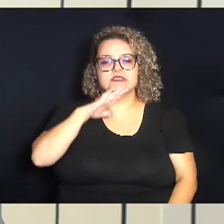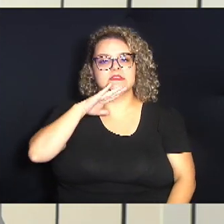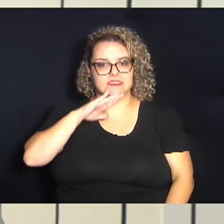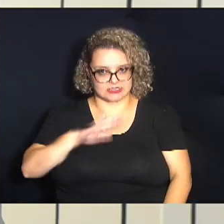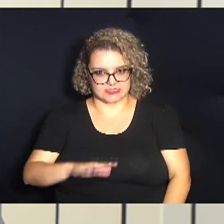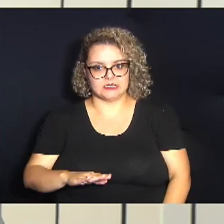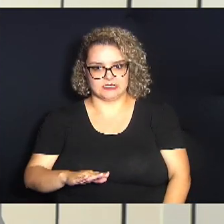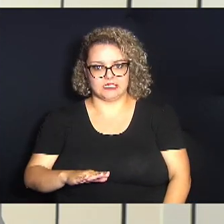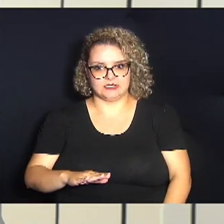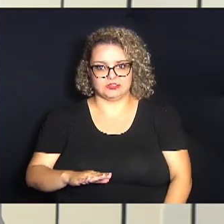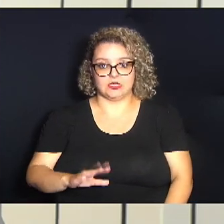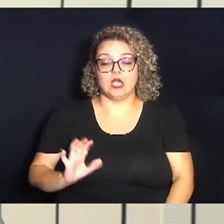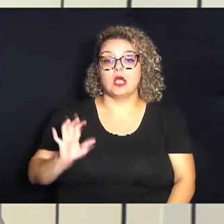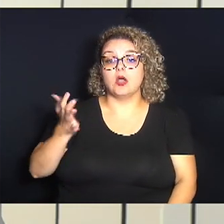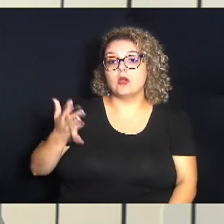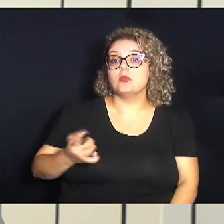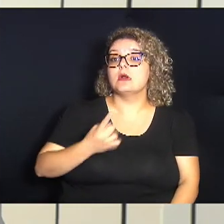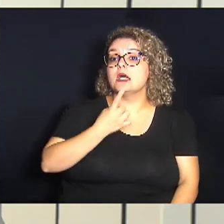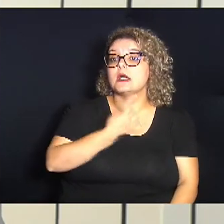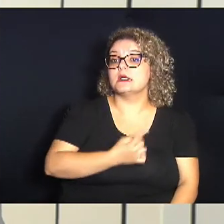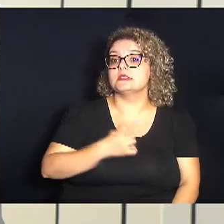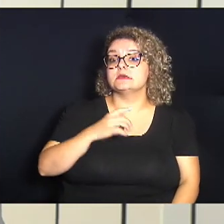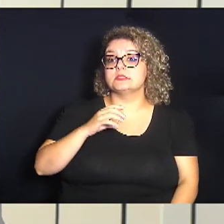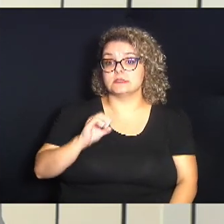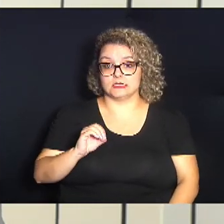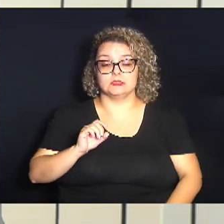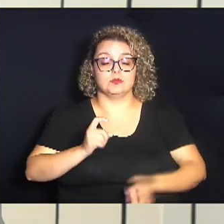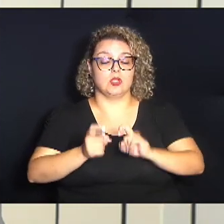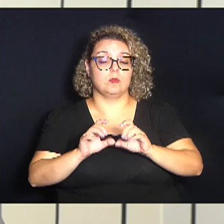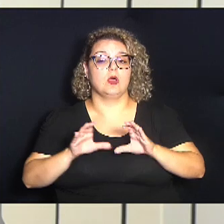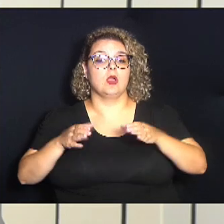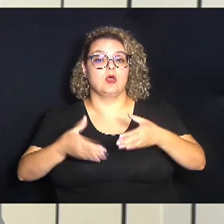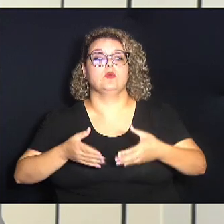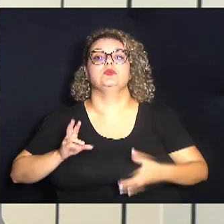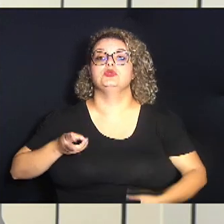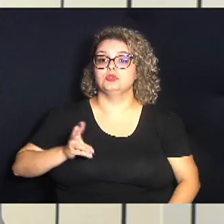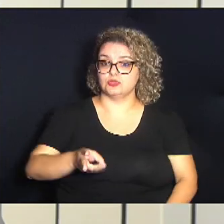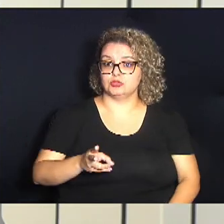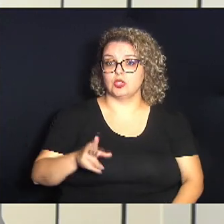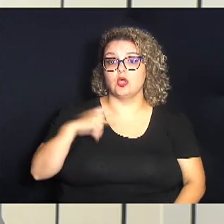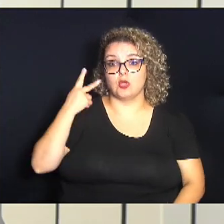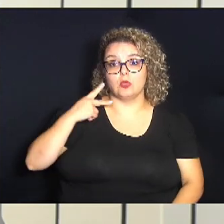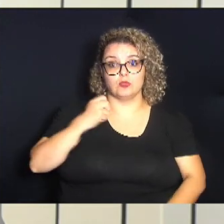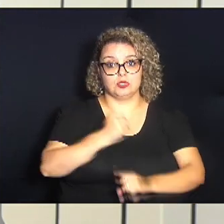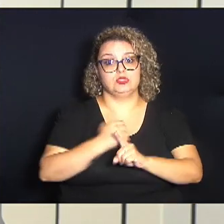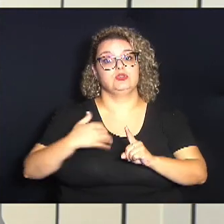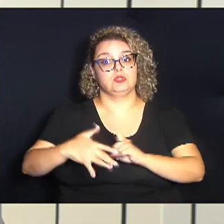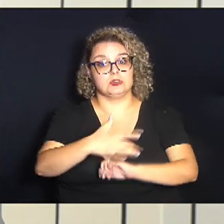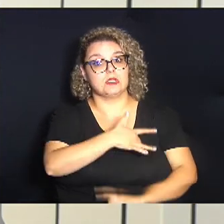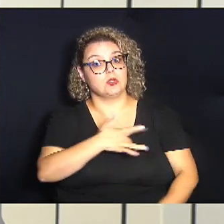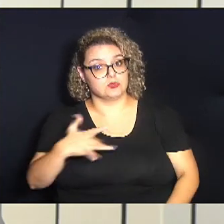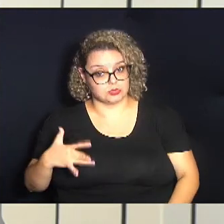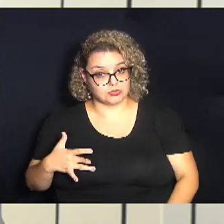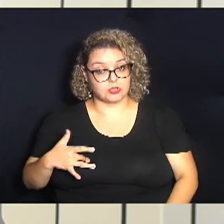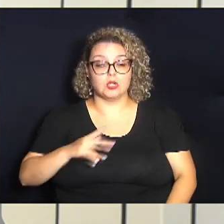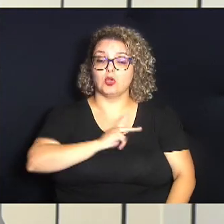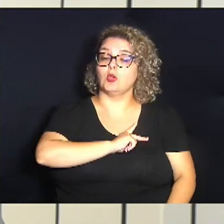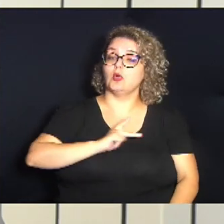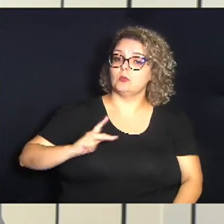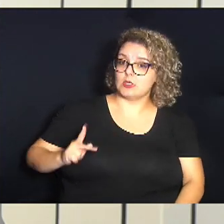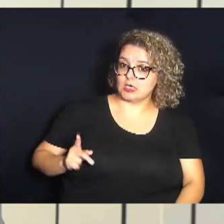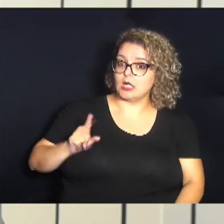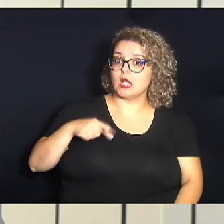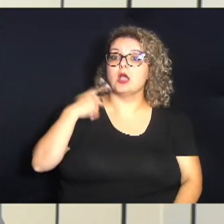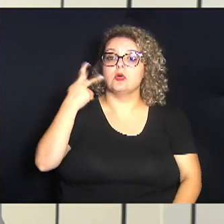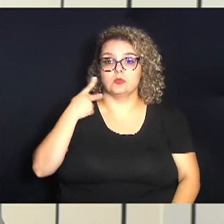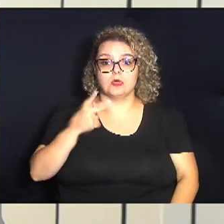da tarde, acontece a 10ª reunião da Comissão Permanente de Política Social e Saúde. O presidente é o